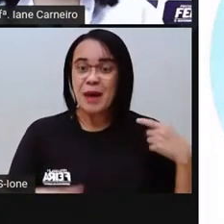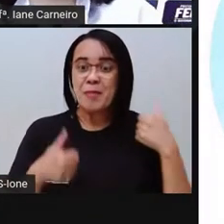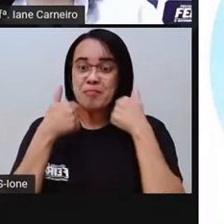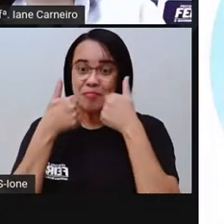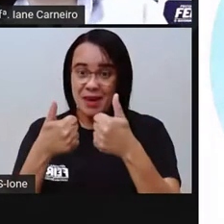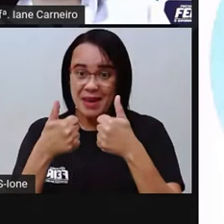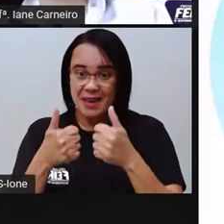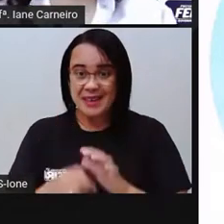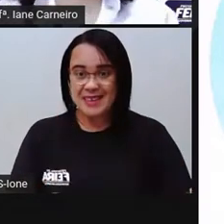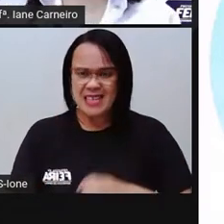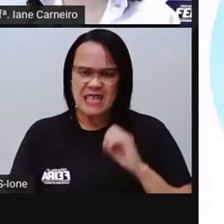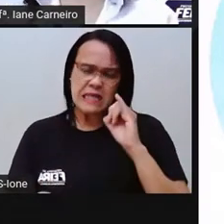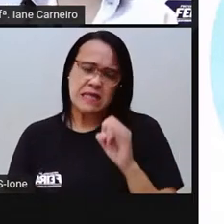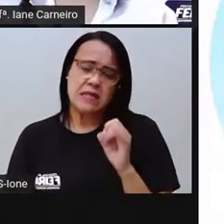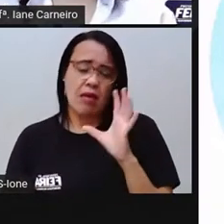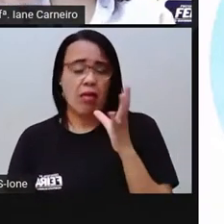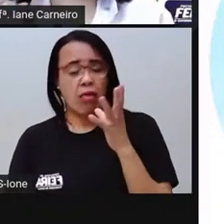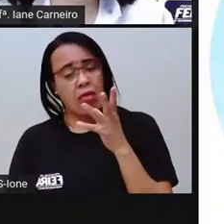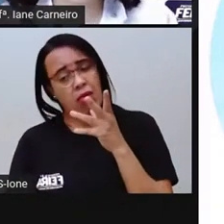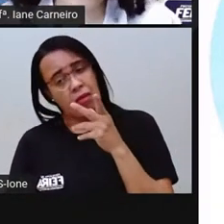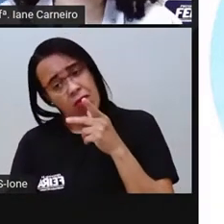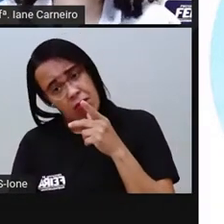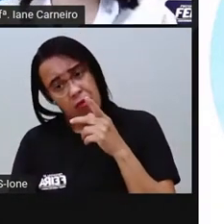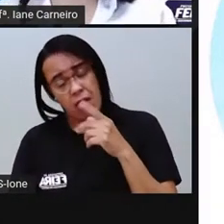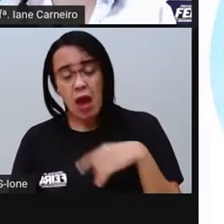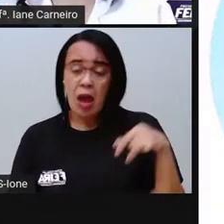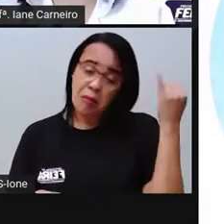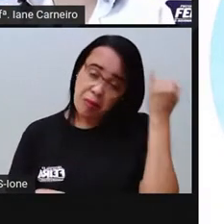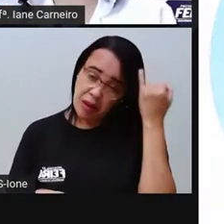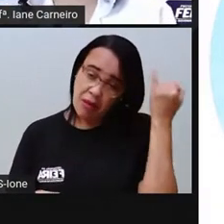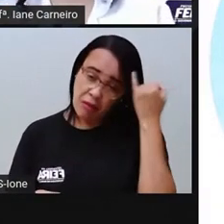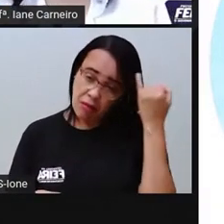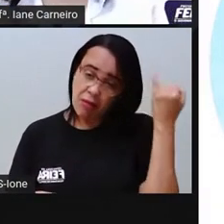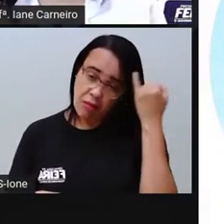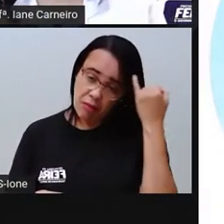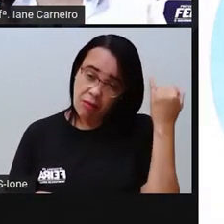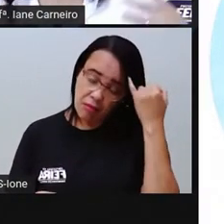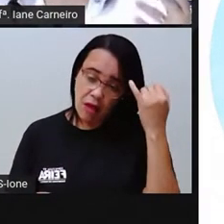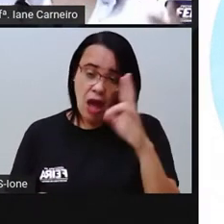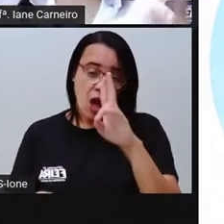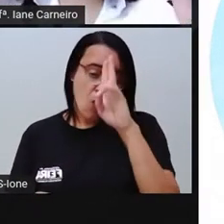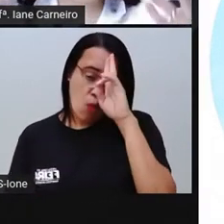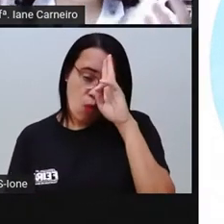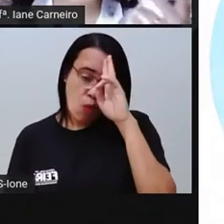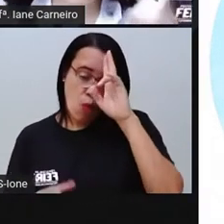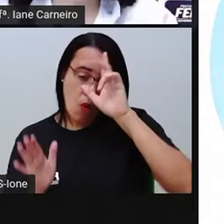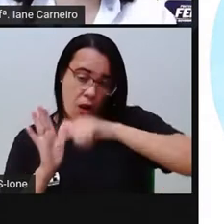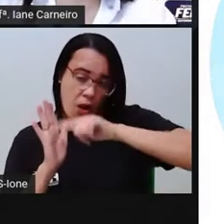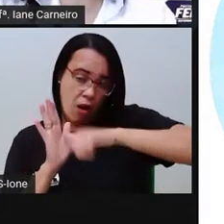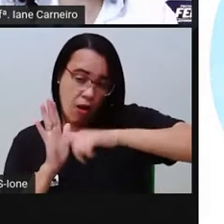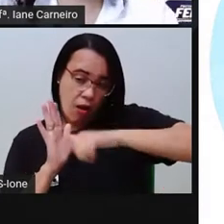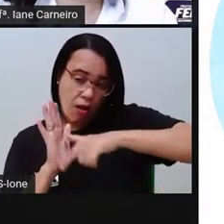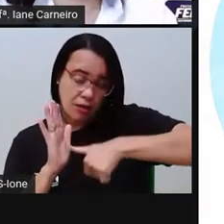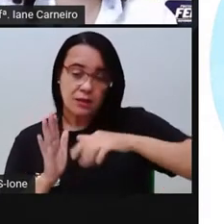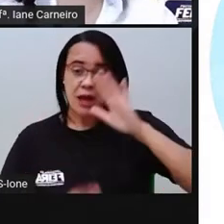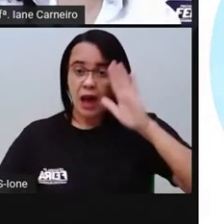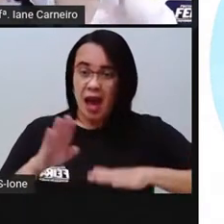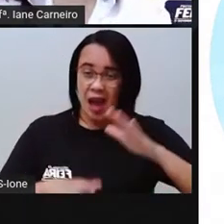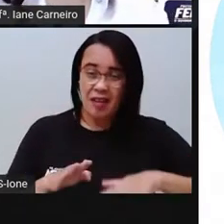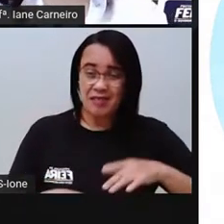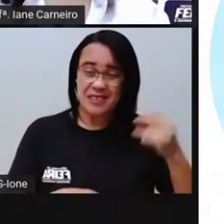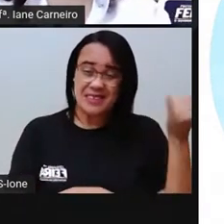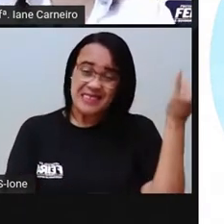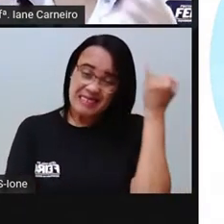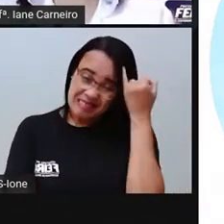com preguicinha, e aí já vai direto almoçar às vezes, né? E fica aquela maresia. Já ouviram essa palavra? Ah, eu tô